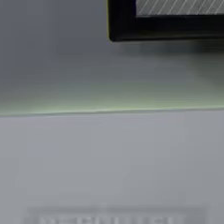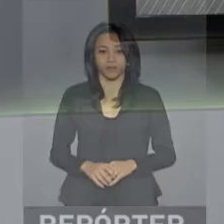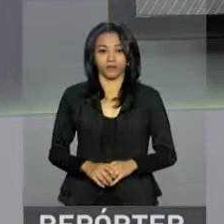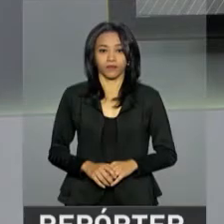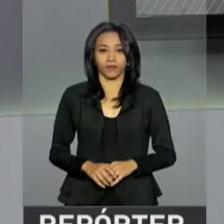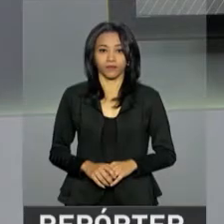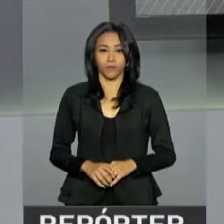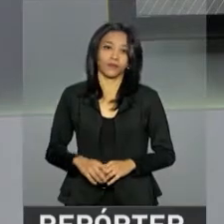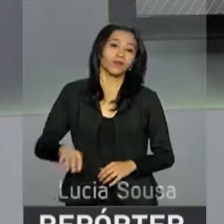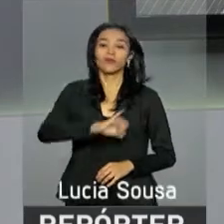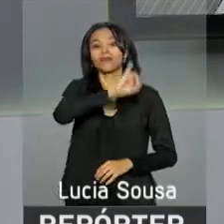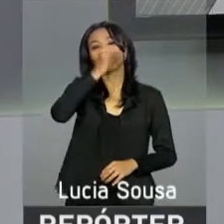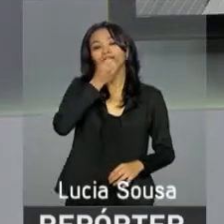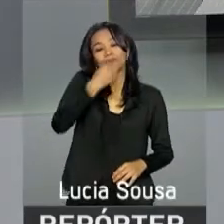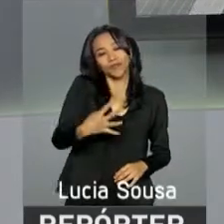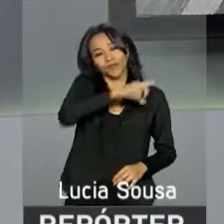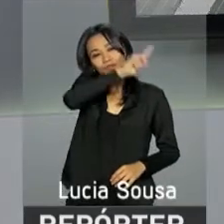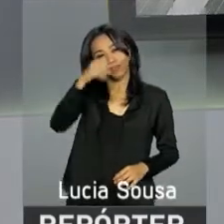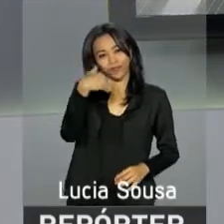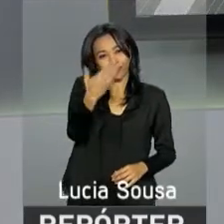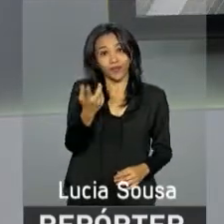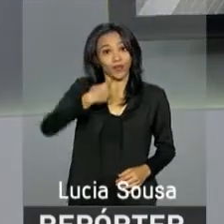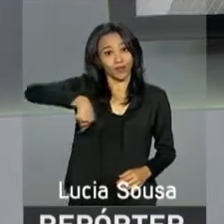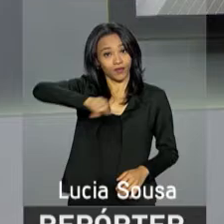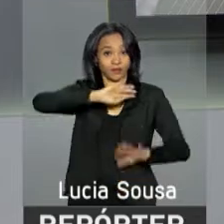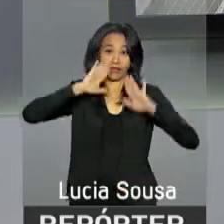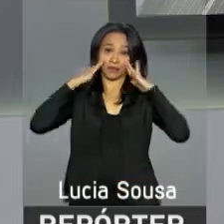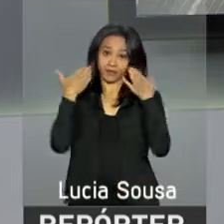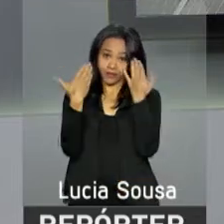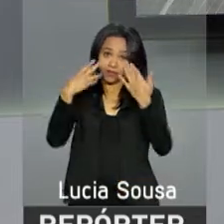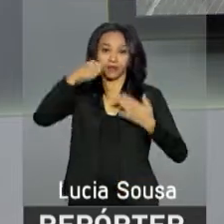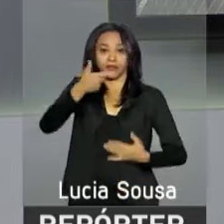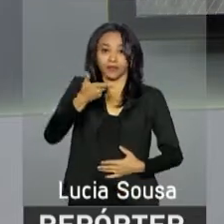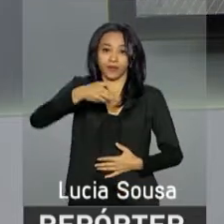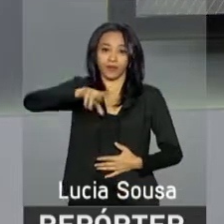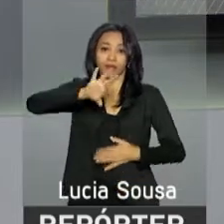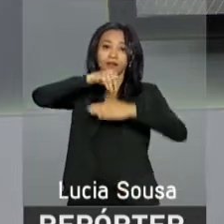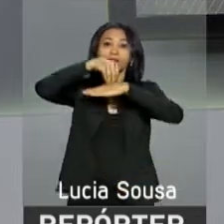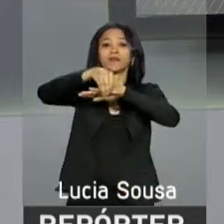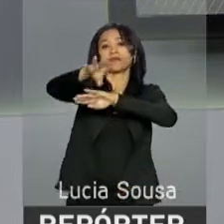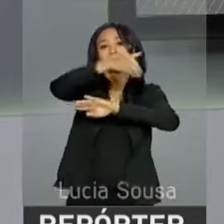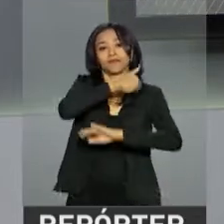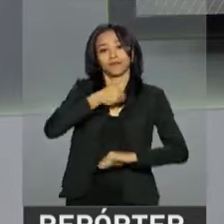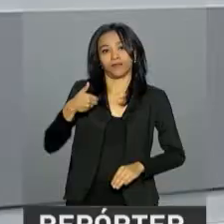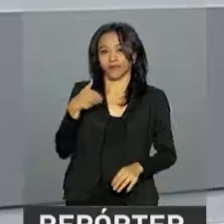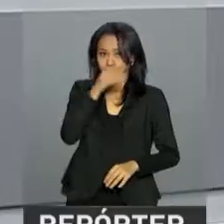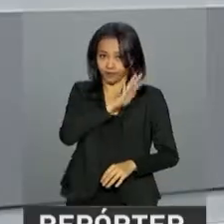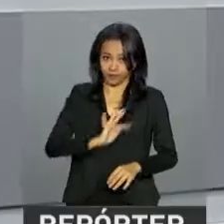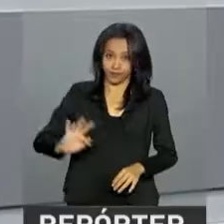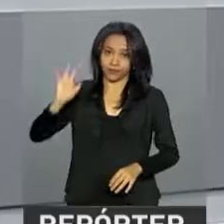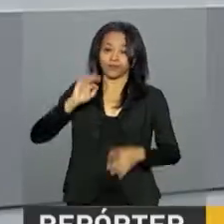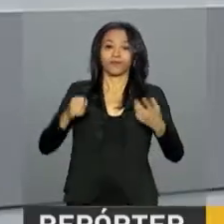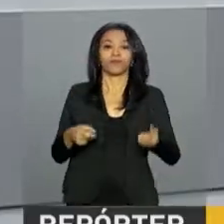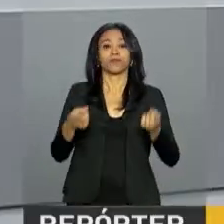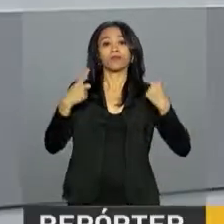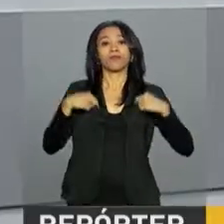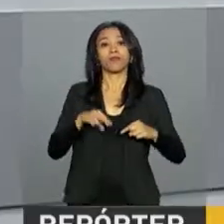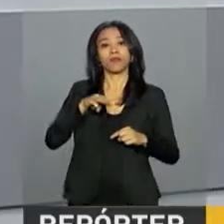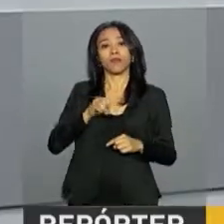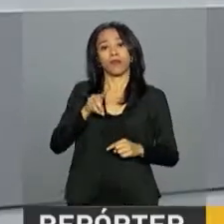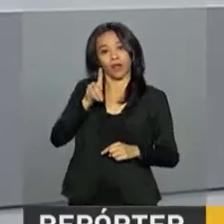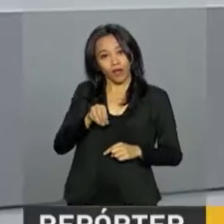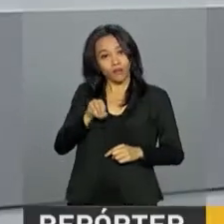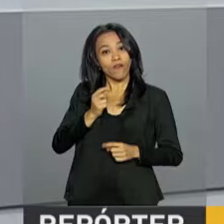olá bom dia pra você estamos de volta com o repórter nbr as notícias do governo federal o mercado financeiro